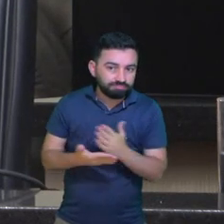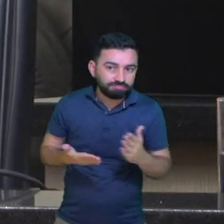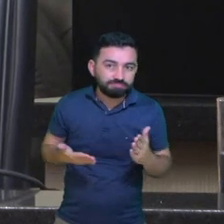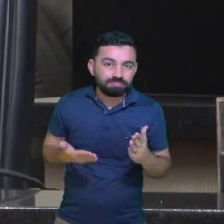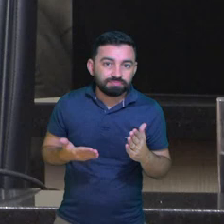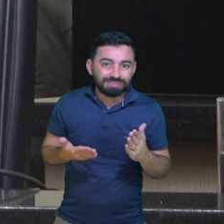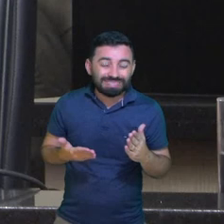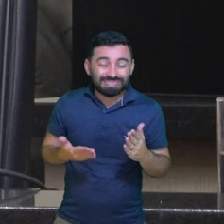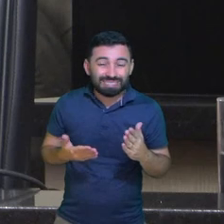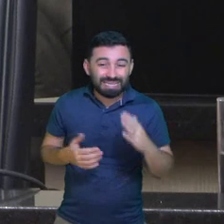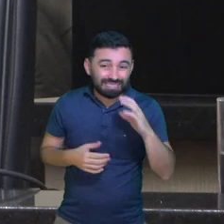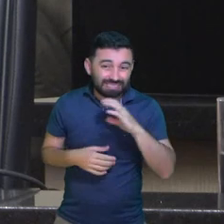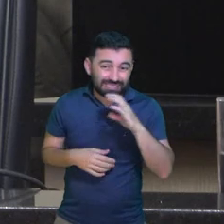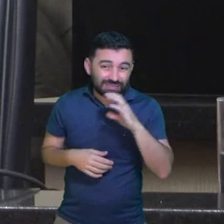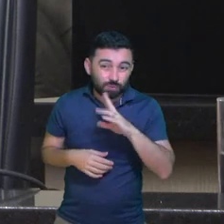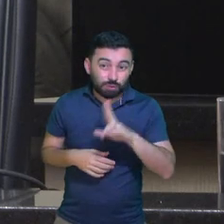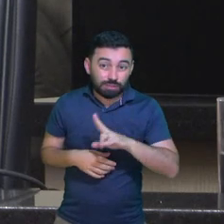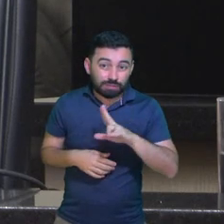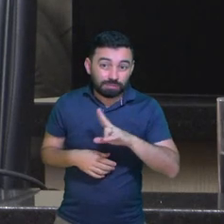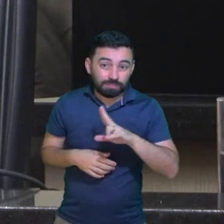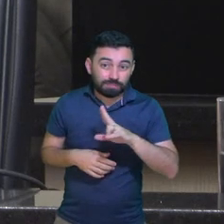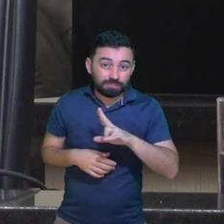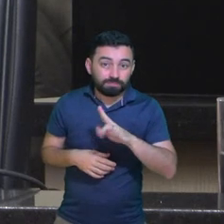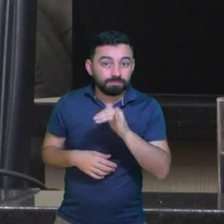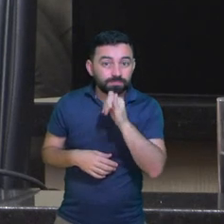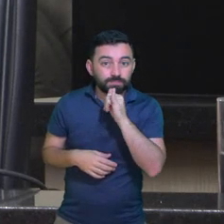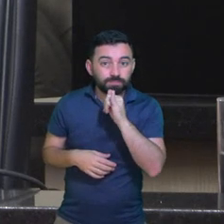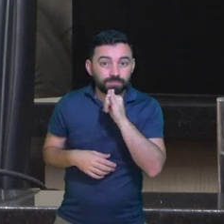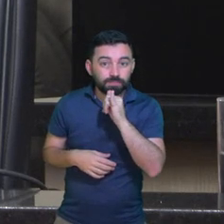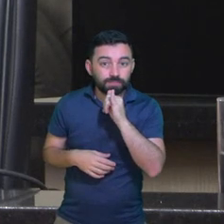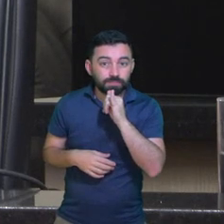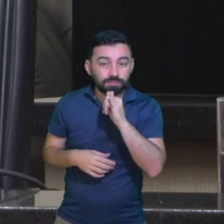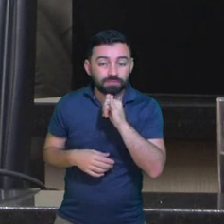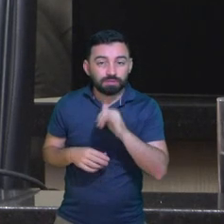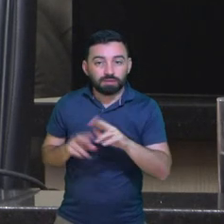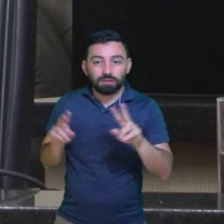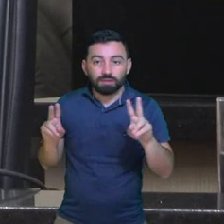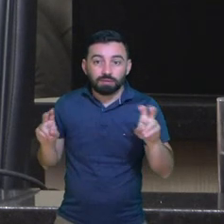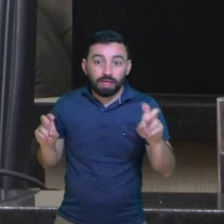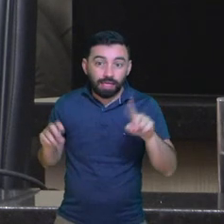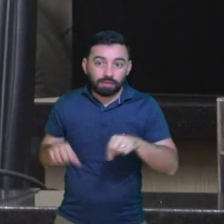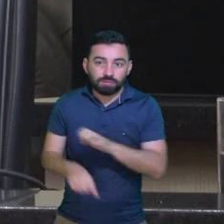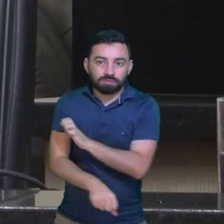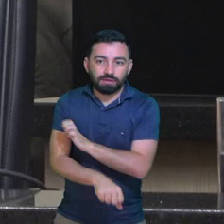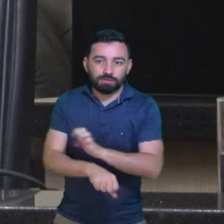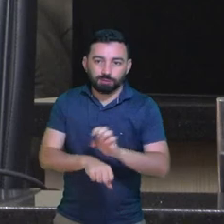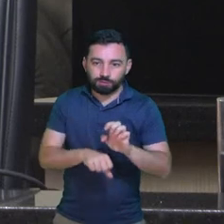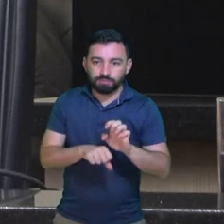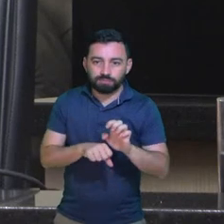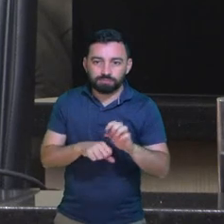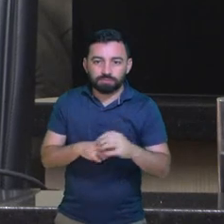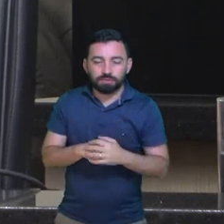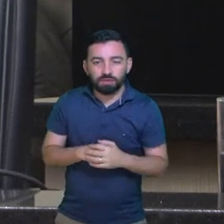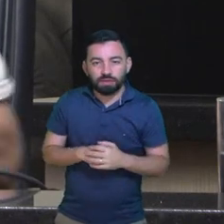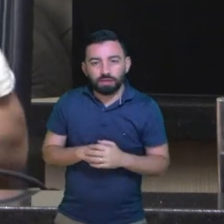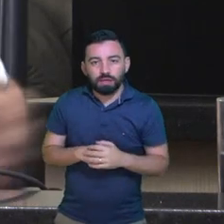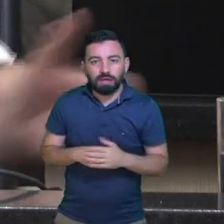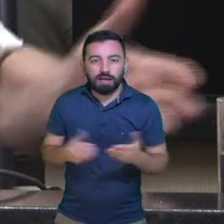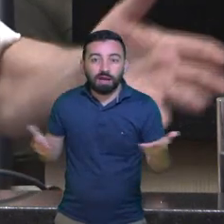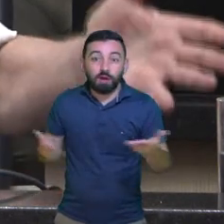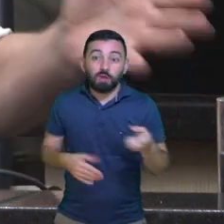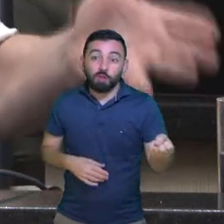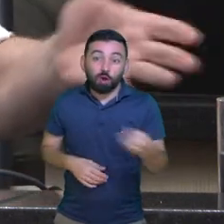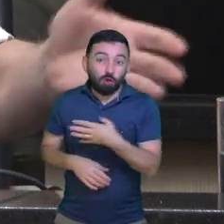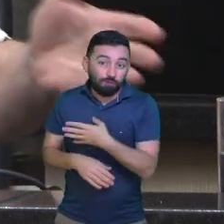emergentes por exemplo citado aqui muitas vezes que é a questão do estágio né e agora com as novas